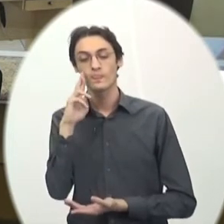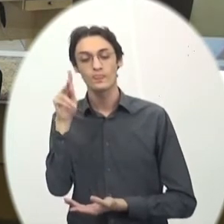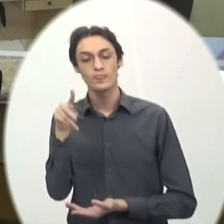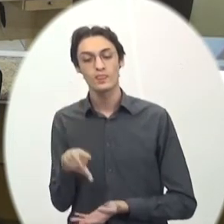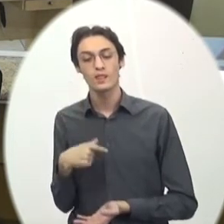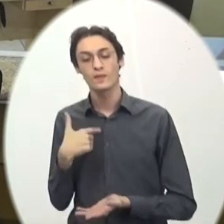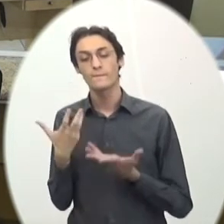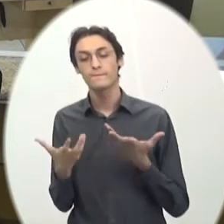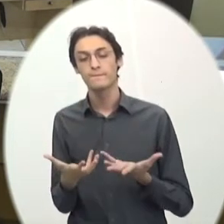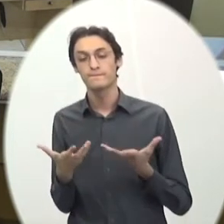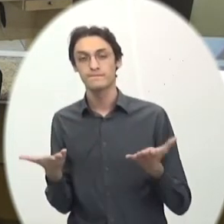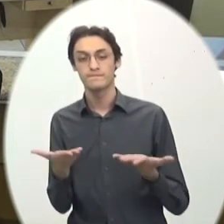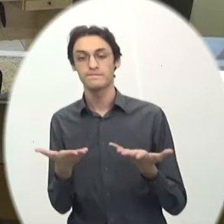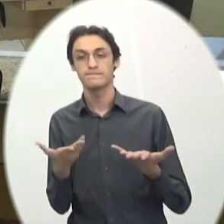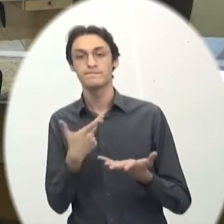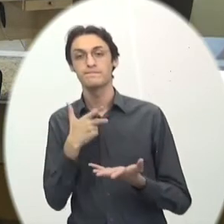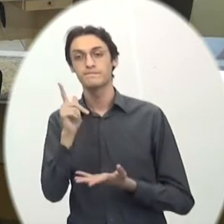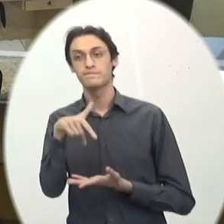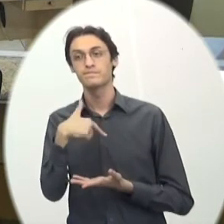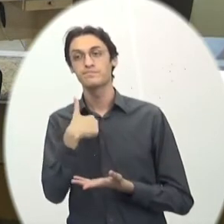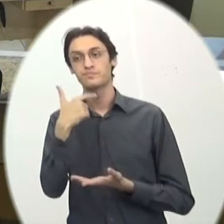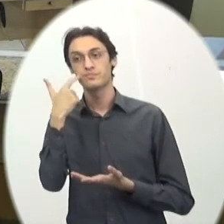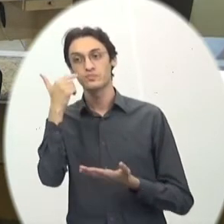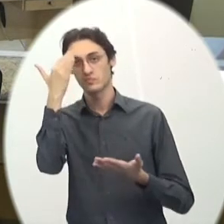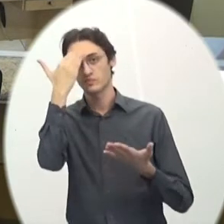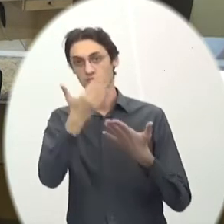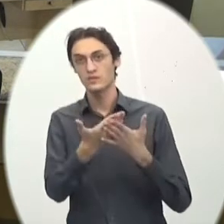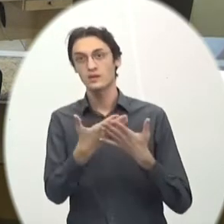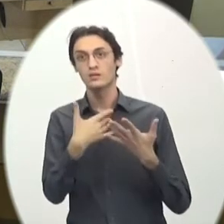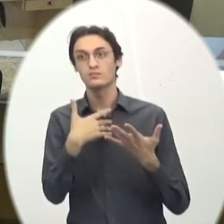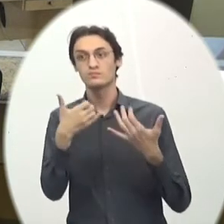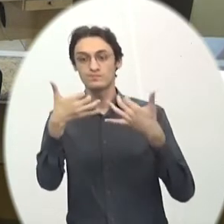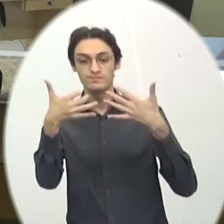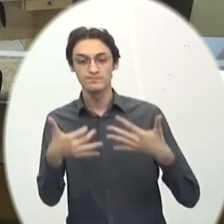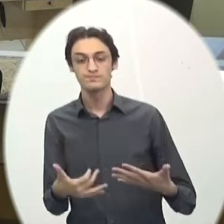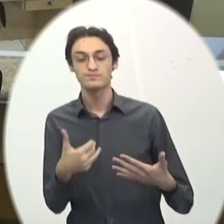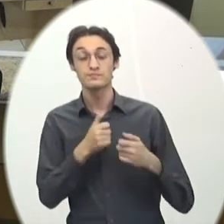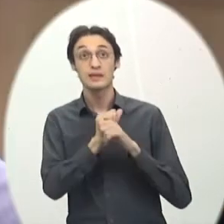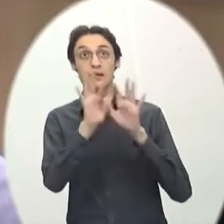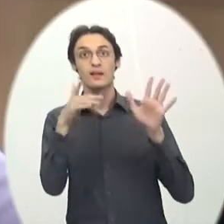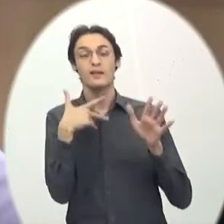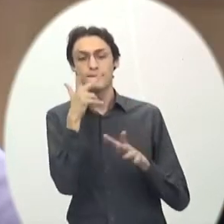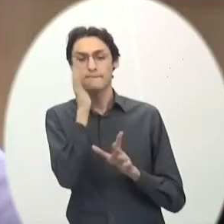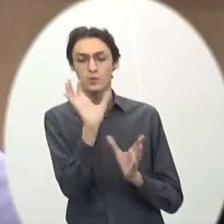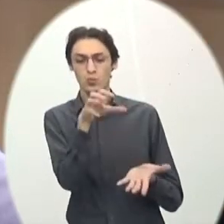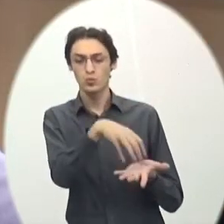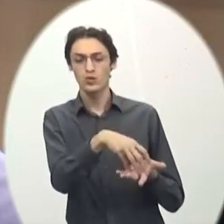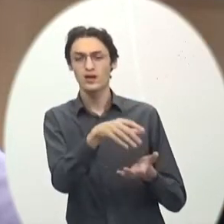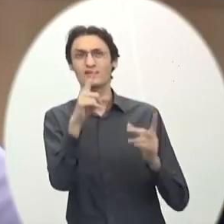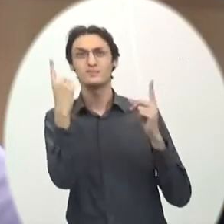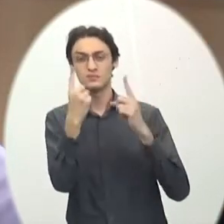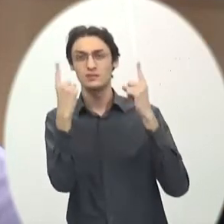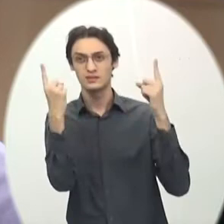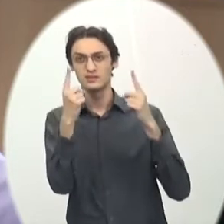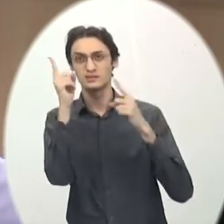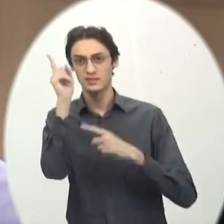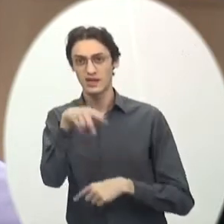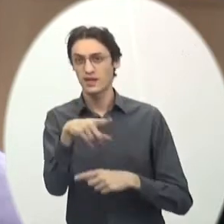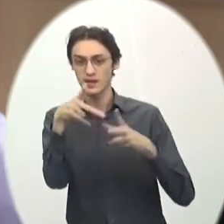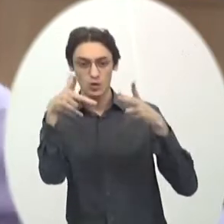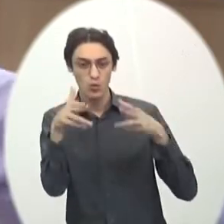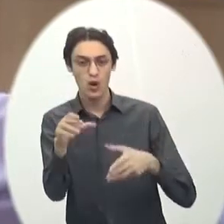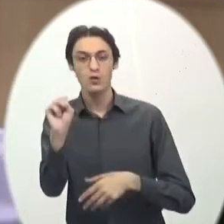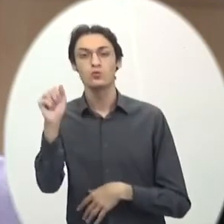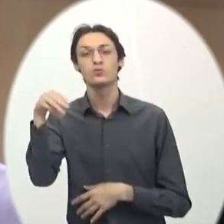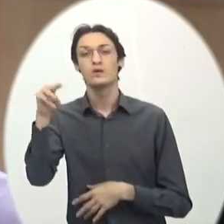eu quero crer que a colocação agora foi esclarecida. A base da ambulância, ela é no mesmo local do